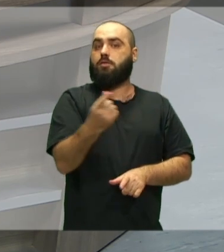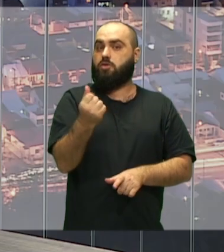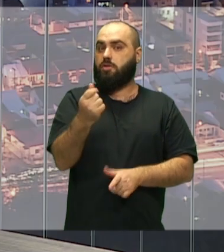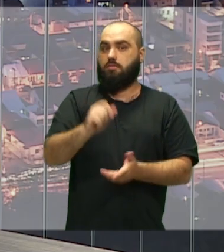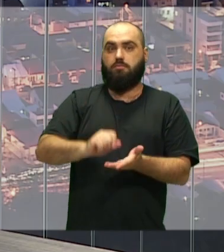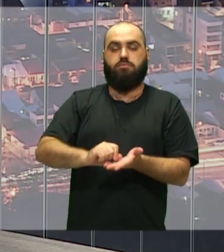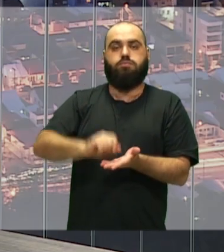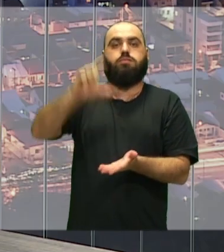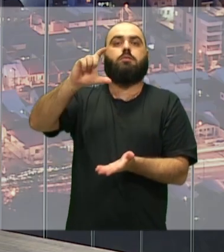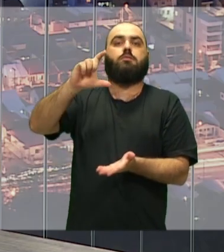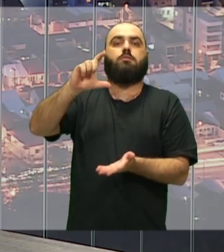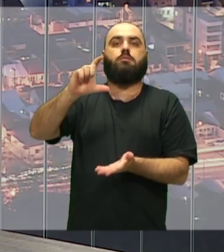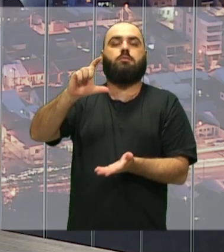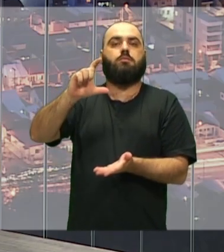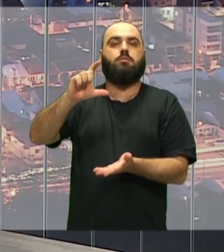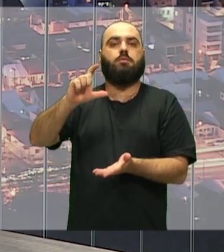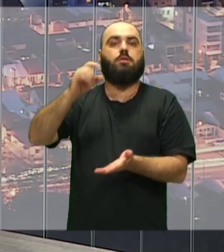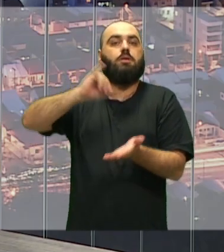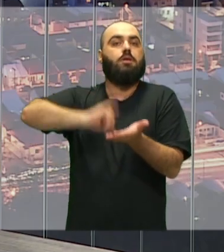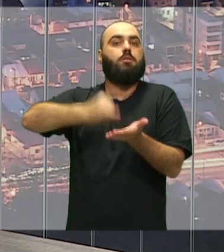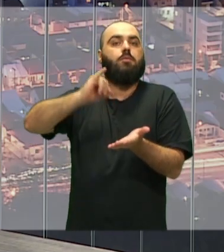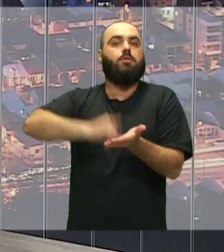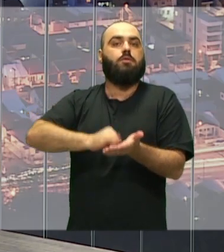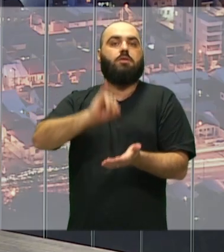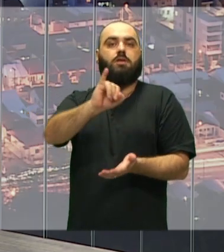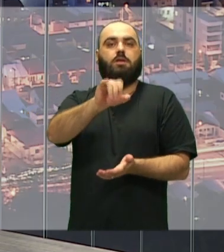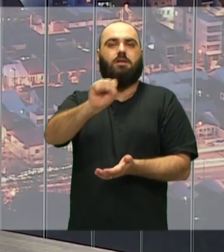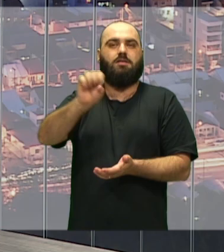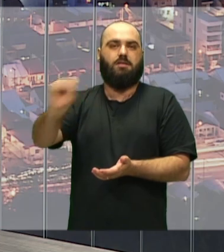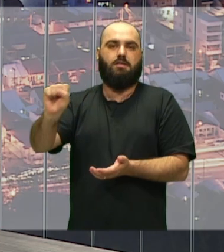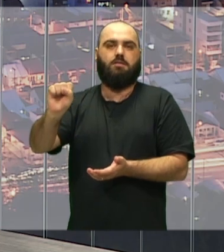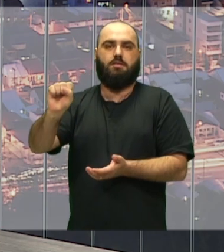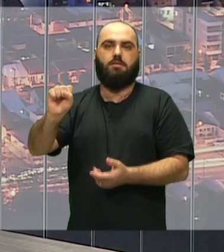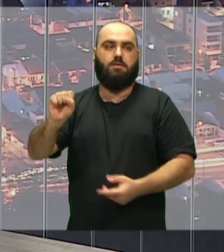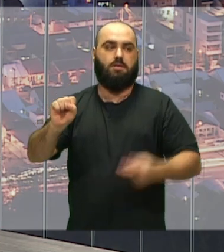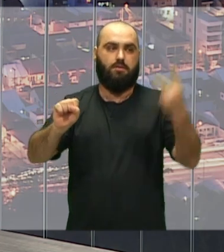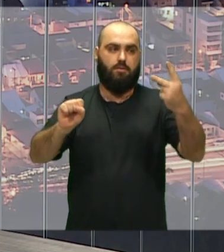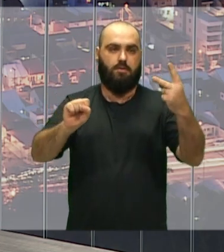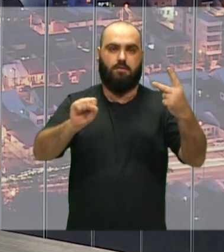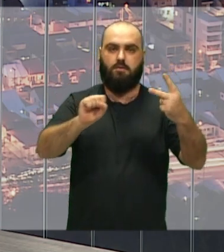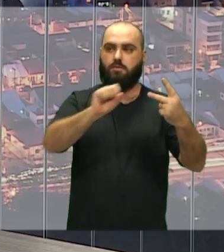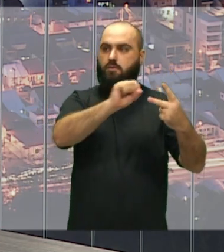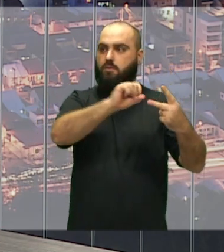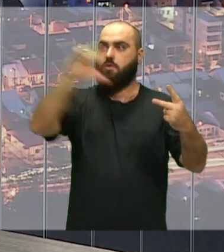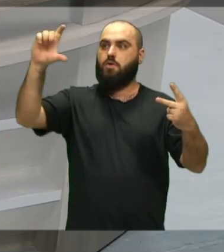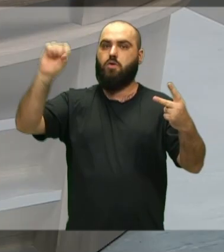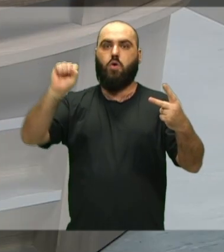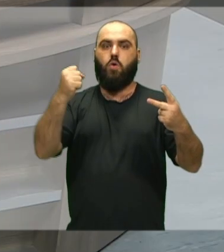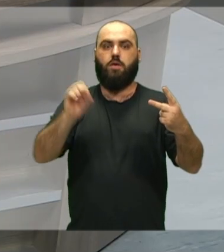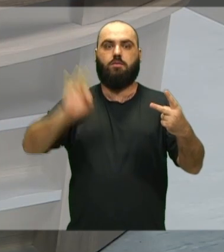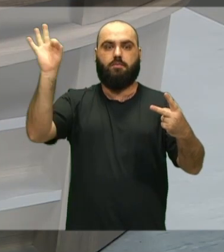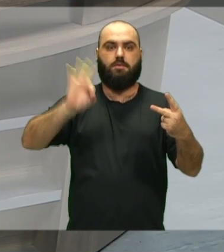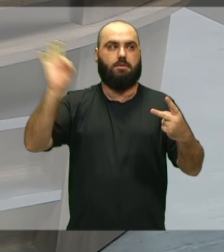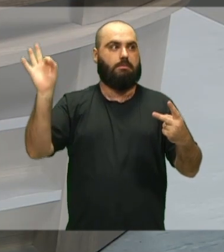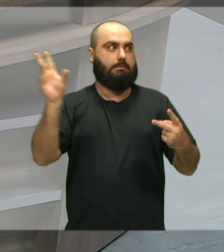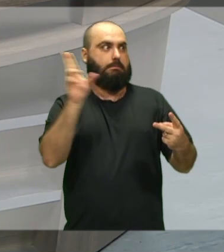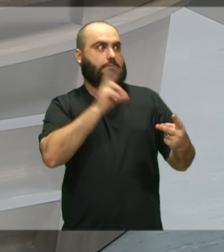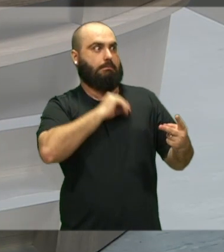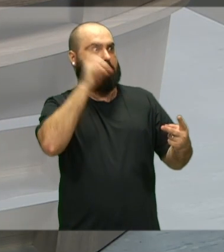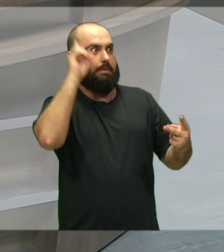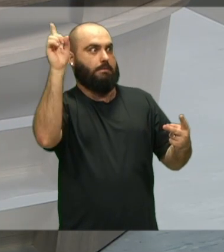né, das alíquotas do imposto sobre serviços, de 2% para 8%. Meu Deus, não quero viver numa cidade